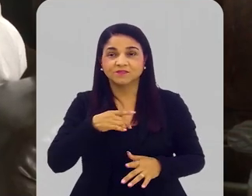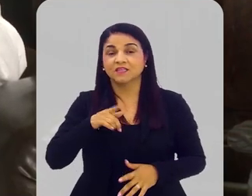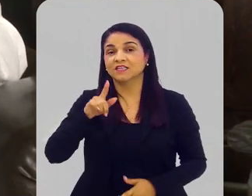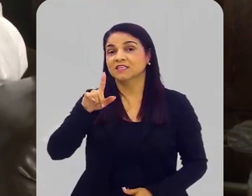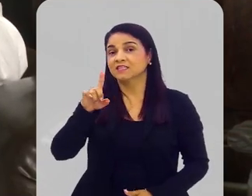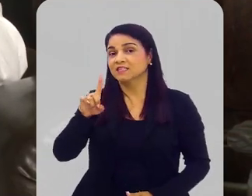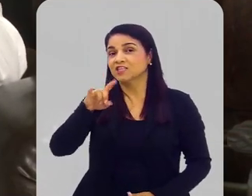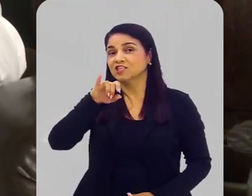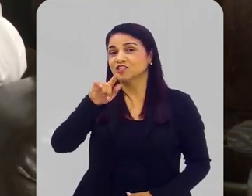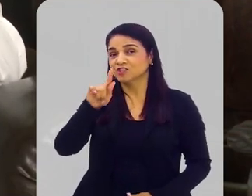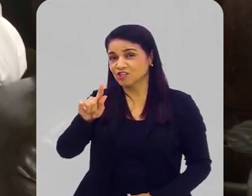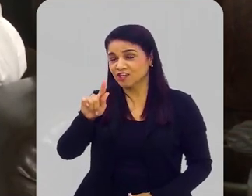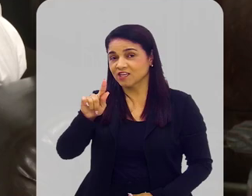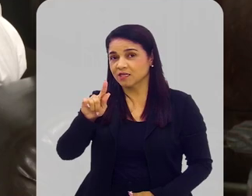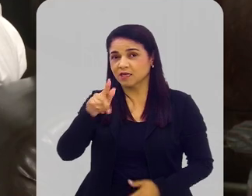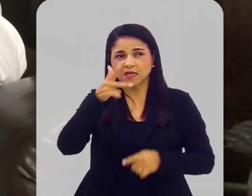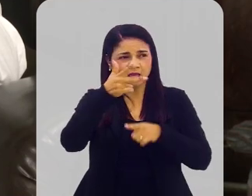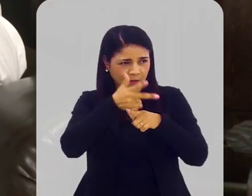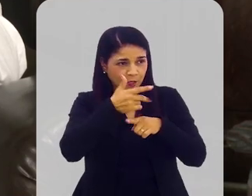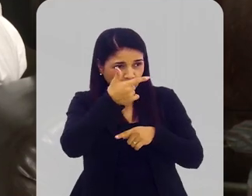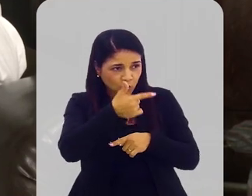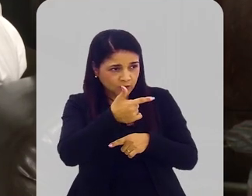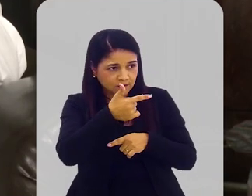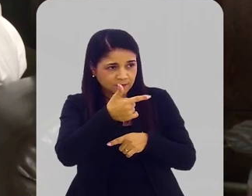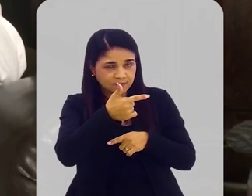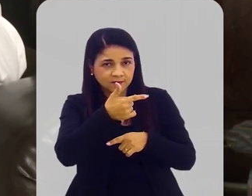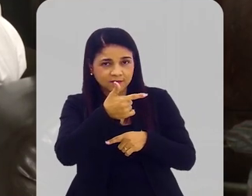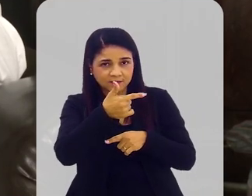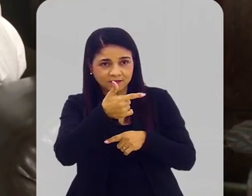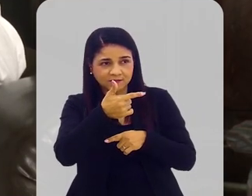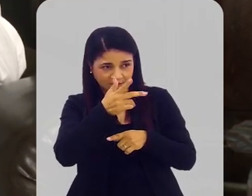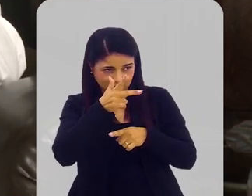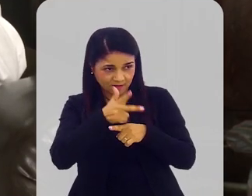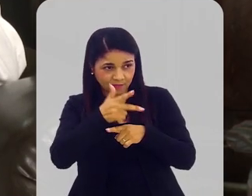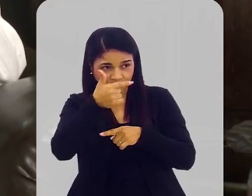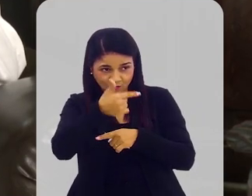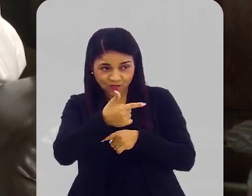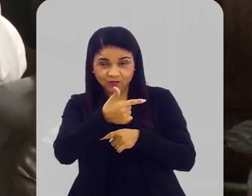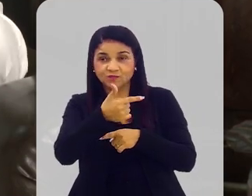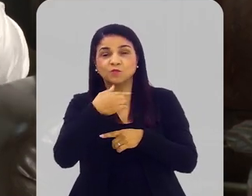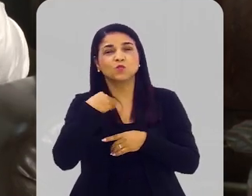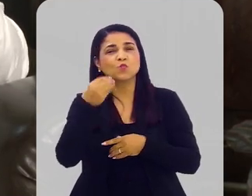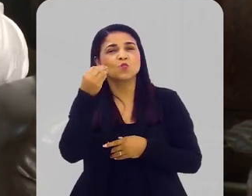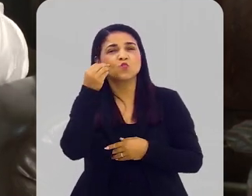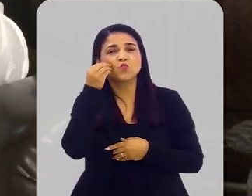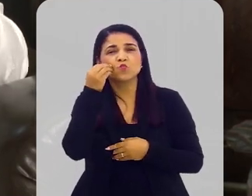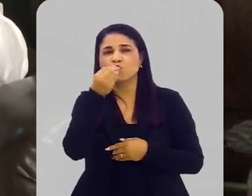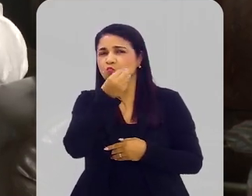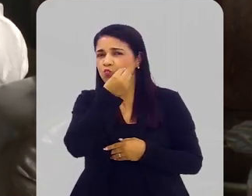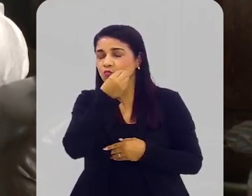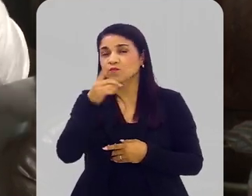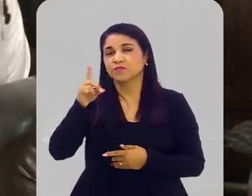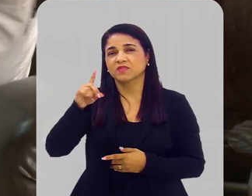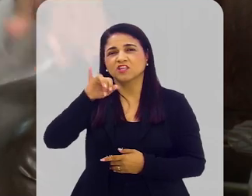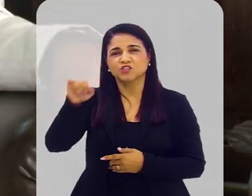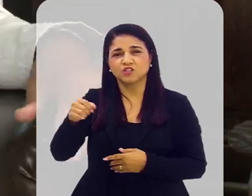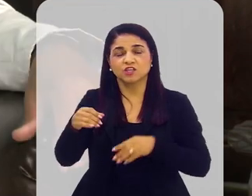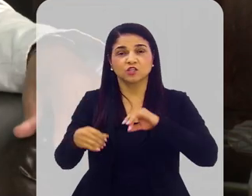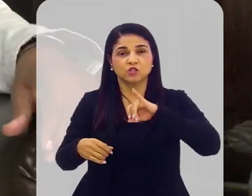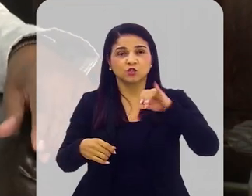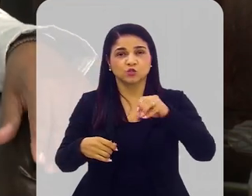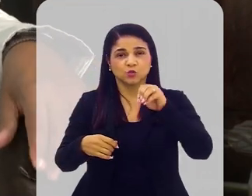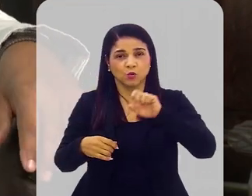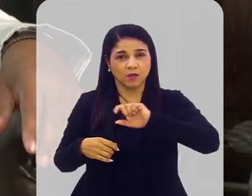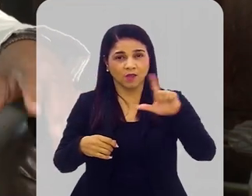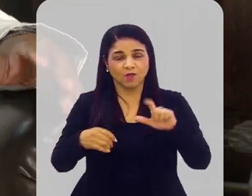DG, toda a galera é da câmera 2, são todos da câmera 2, todos da câmera 2. Eu quero mandar um beijo pro DG, pro Joel,